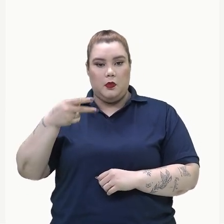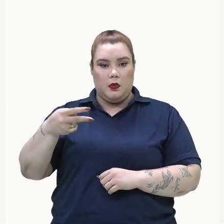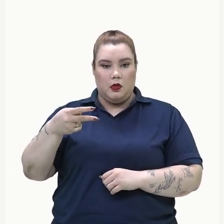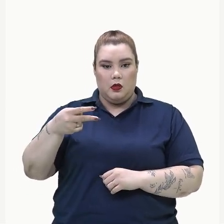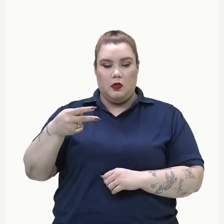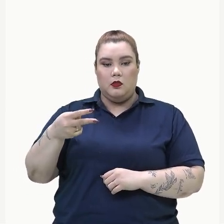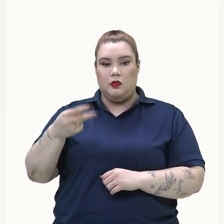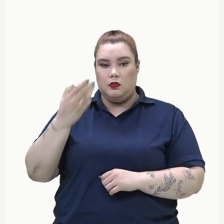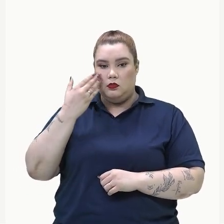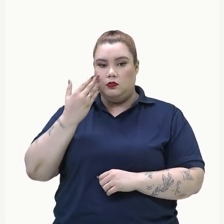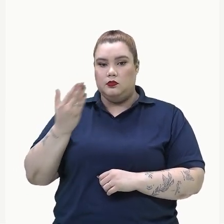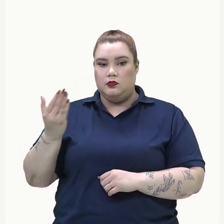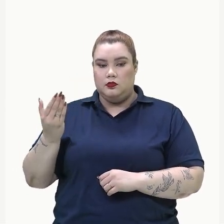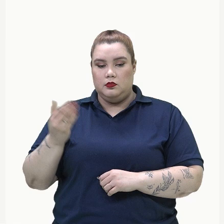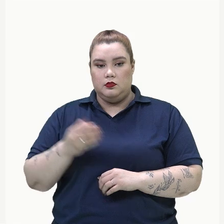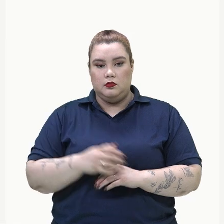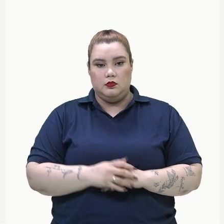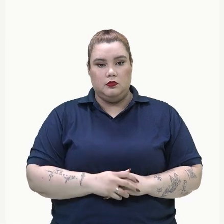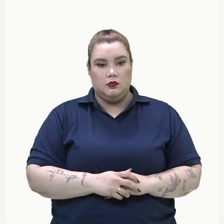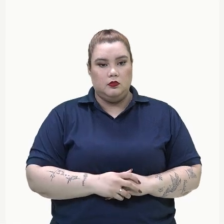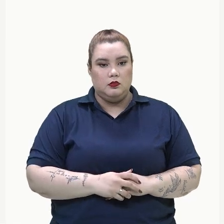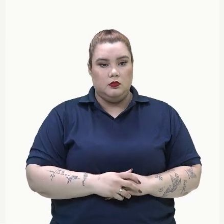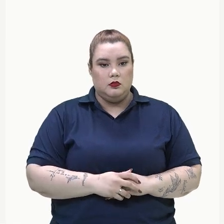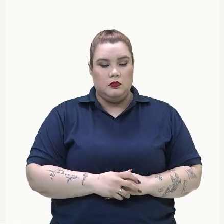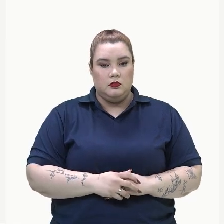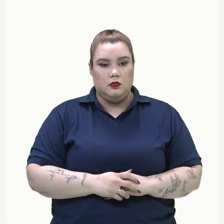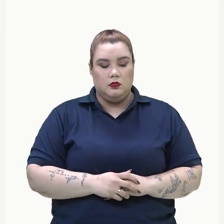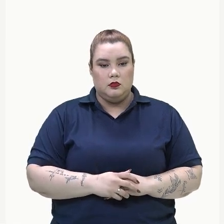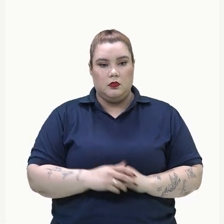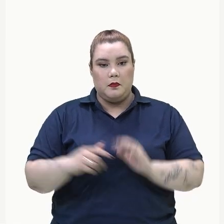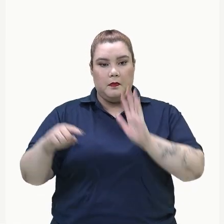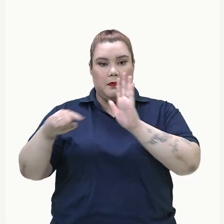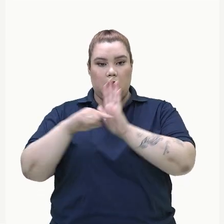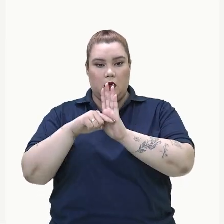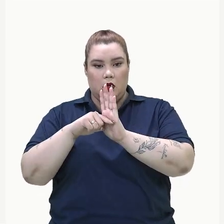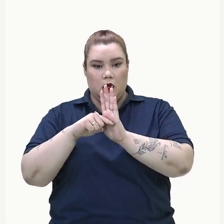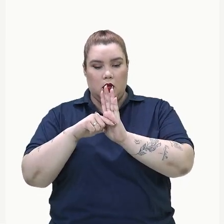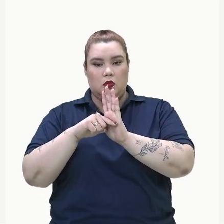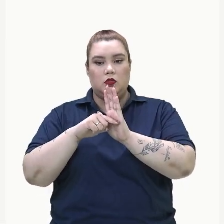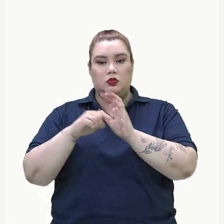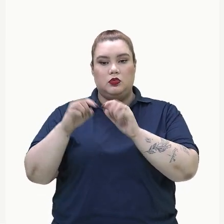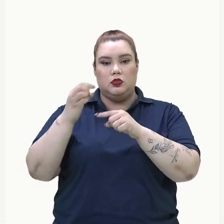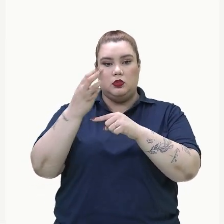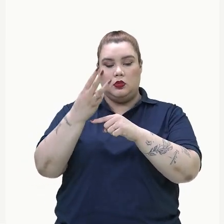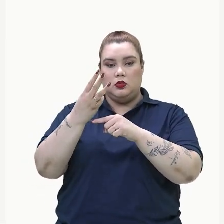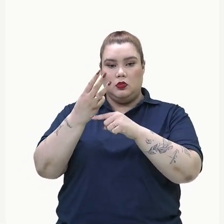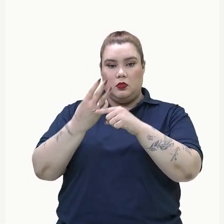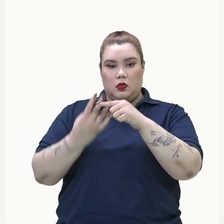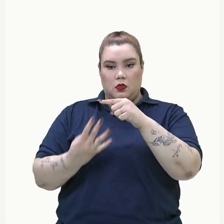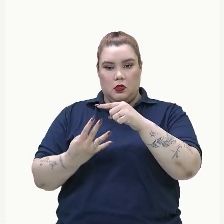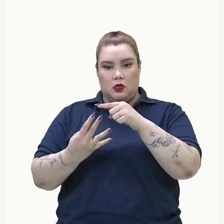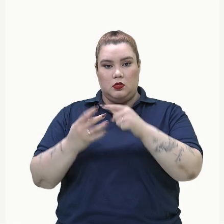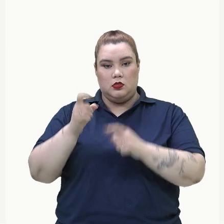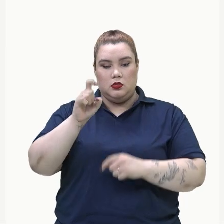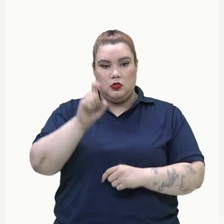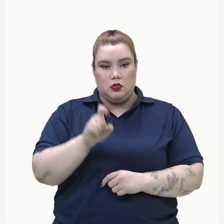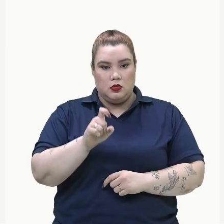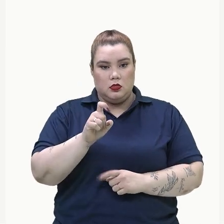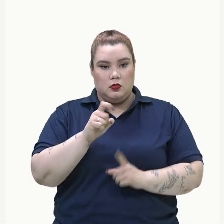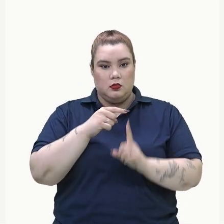a interpretação, tá? Menos 3 sobre 4,